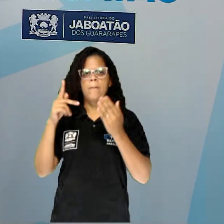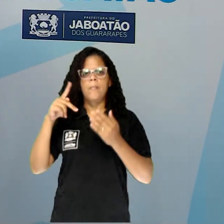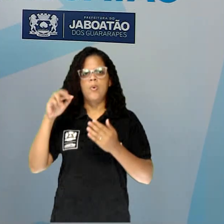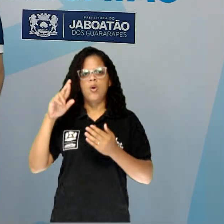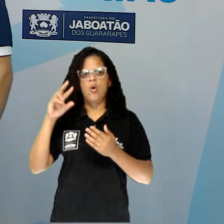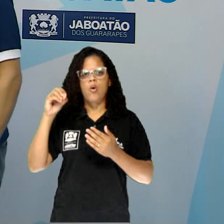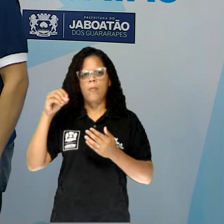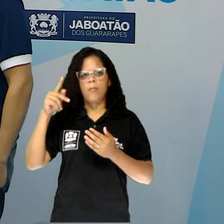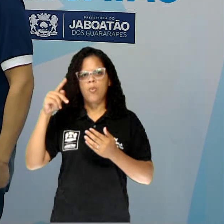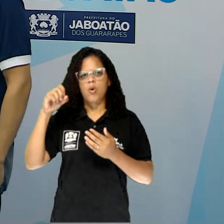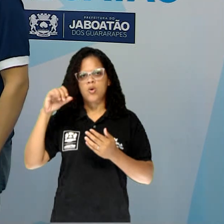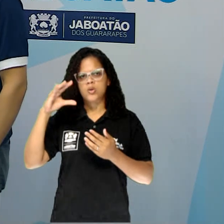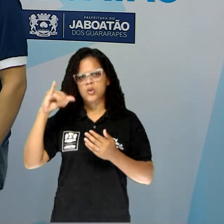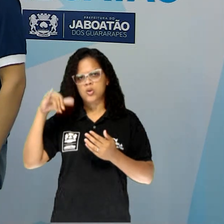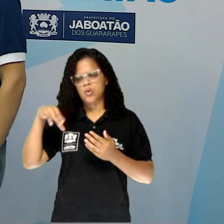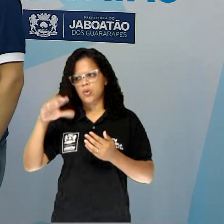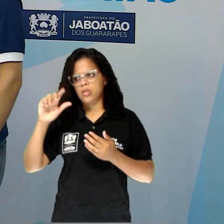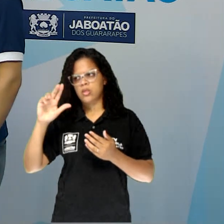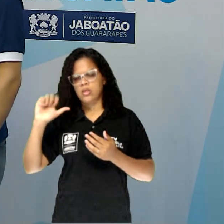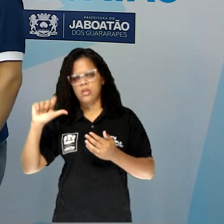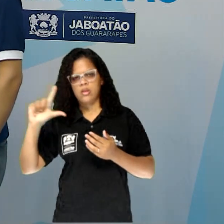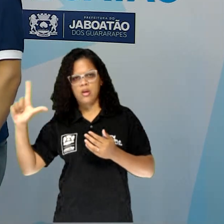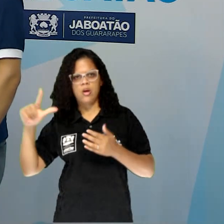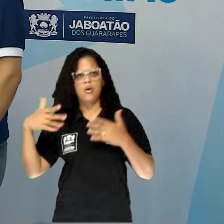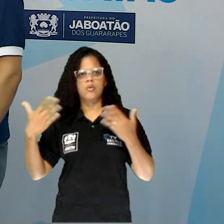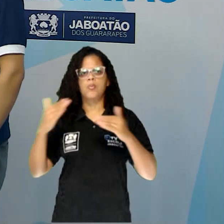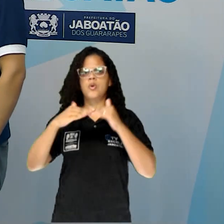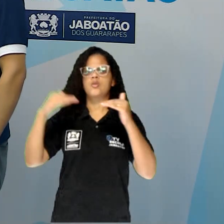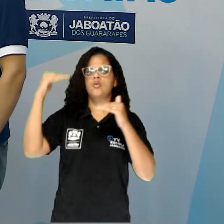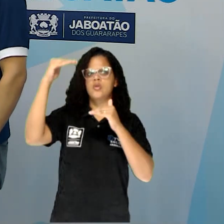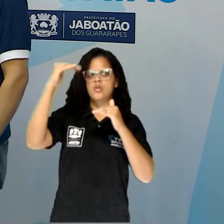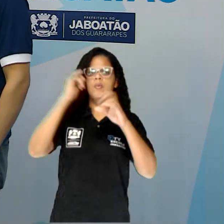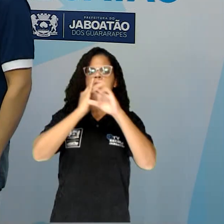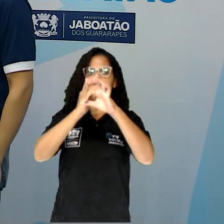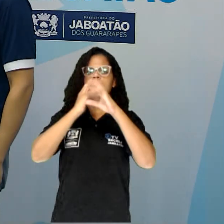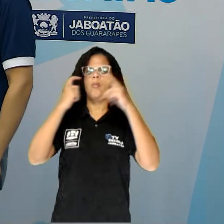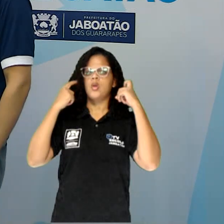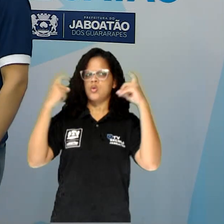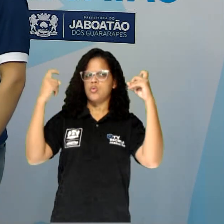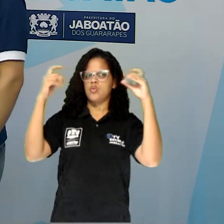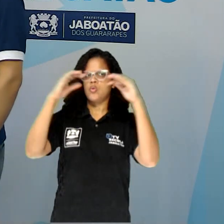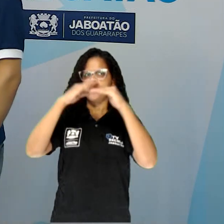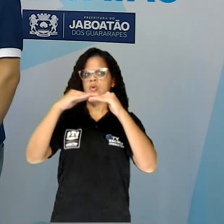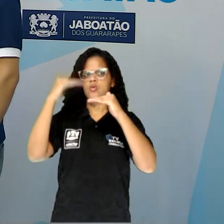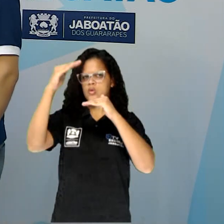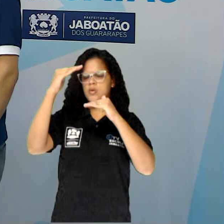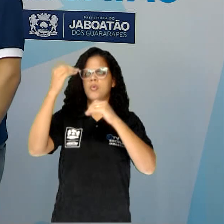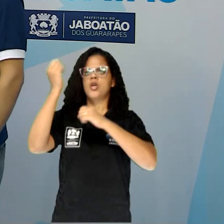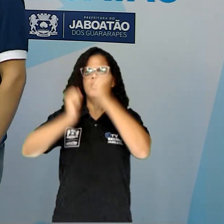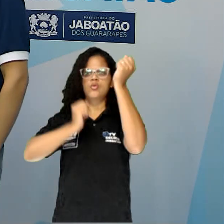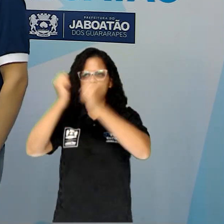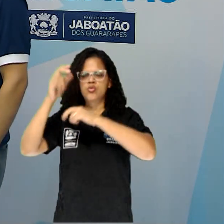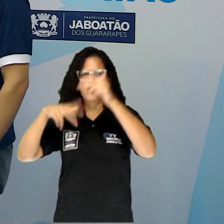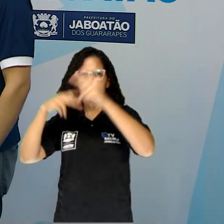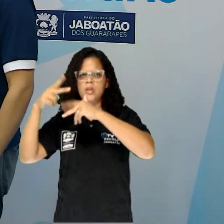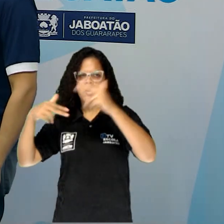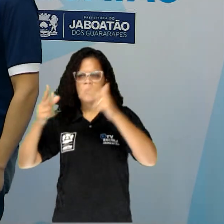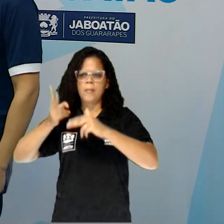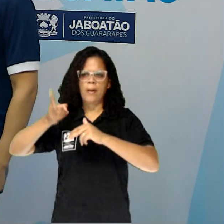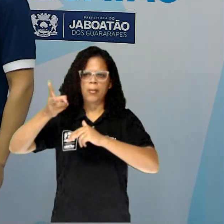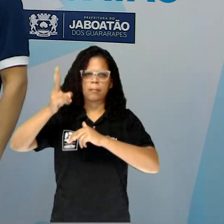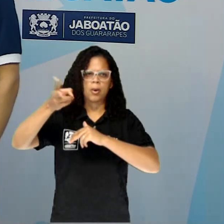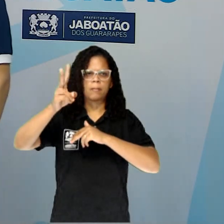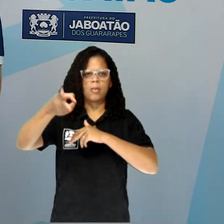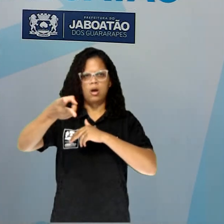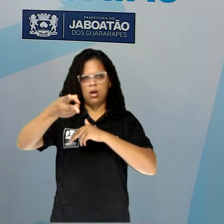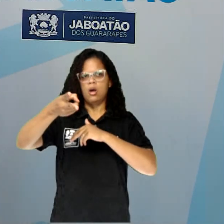alto som, enquanto o Brasil de cima fala de transformação, indústria, matéria-prima, e aí ele segue. Perceba